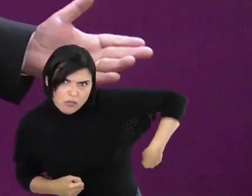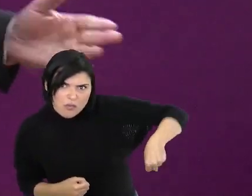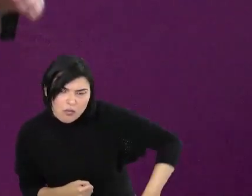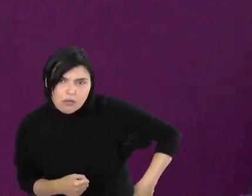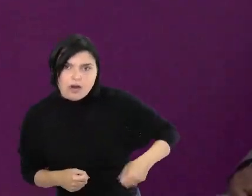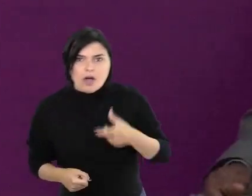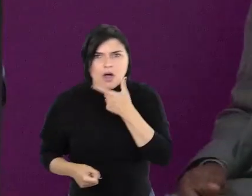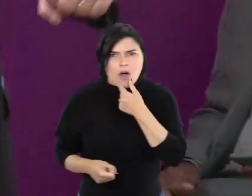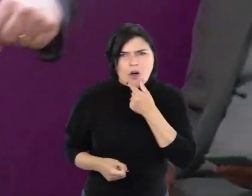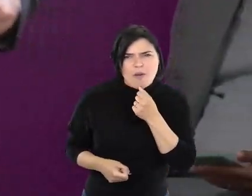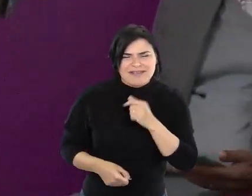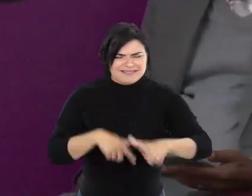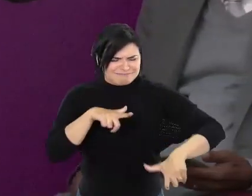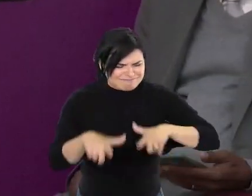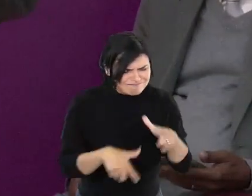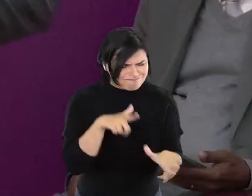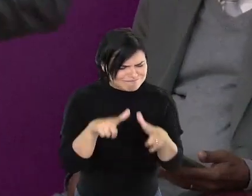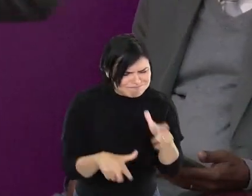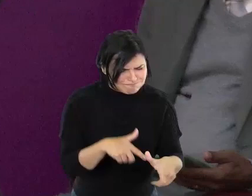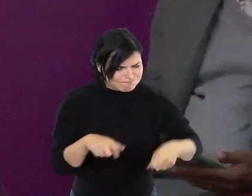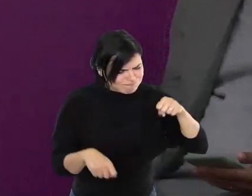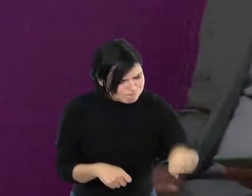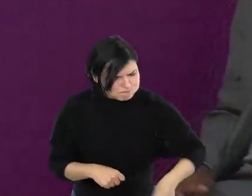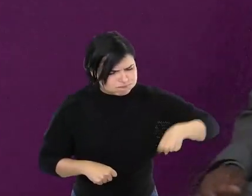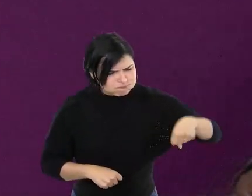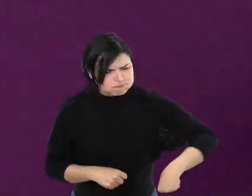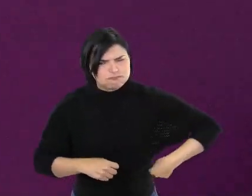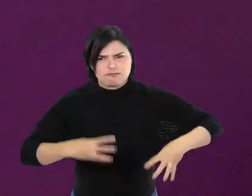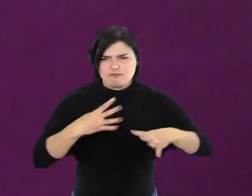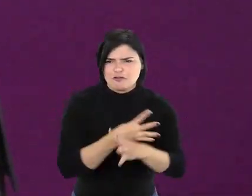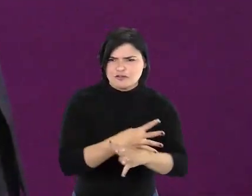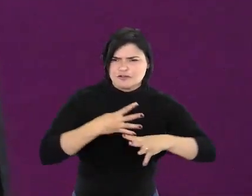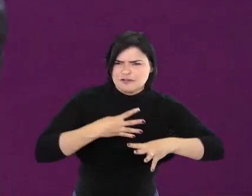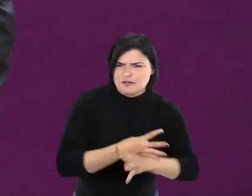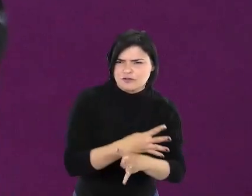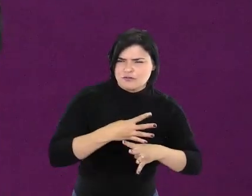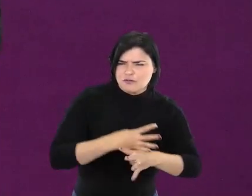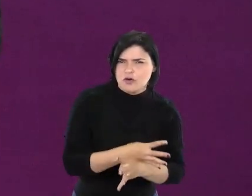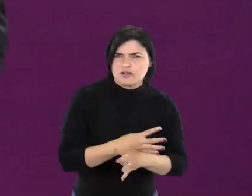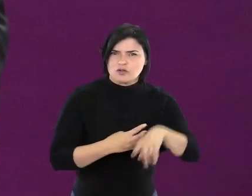alimentar direito Eles passavam dia e noite o que rimando